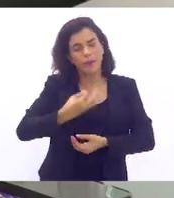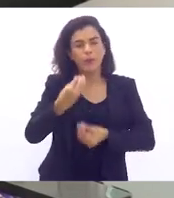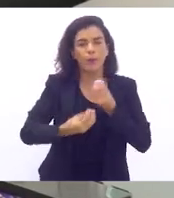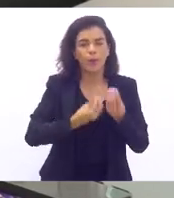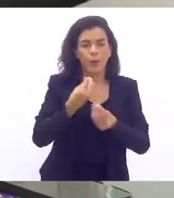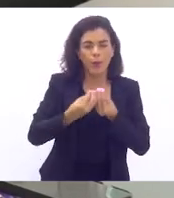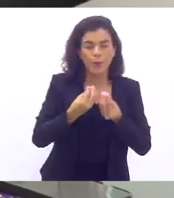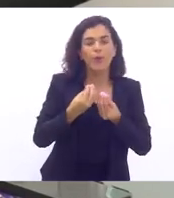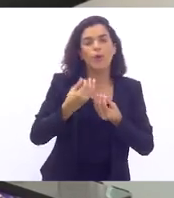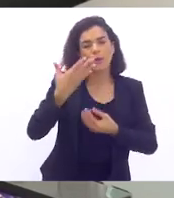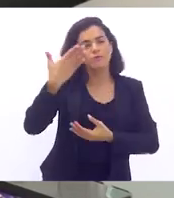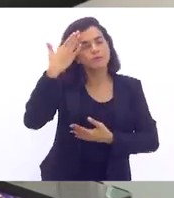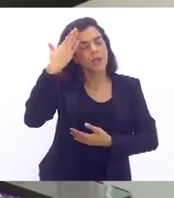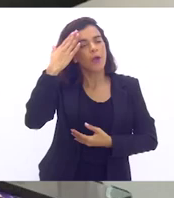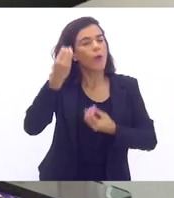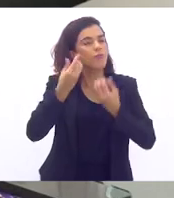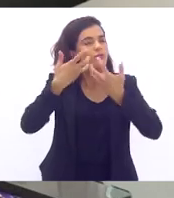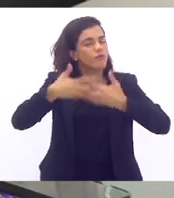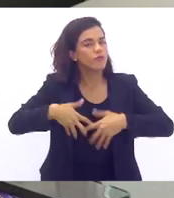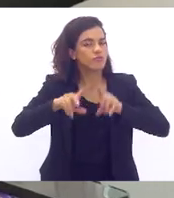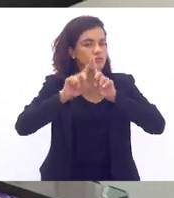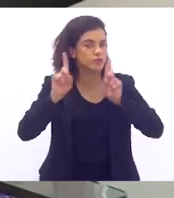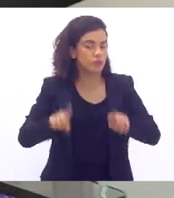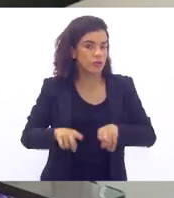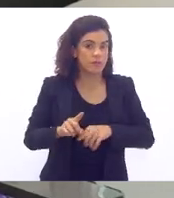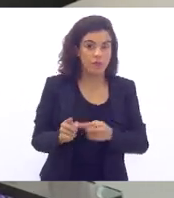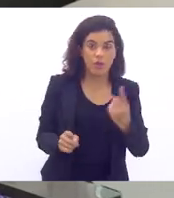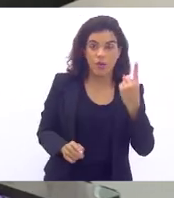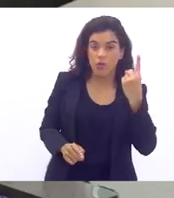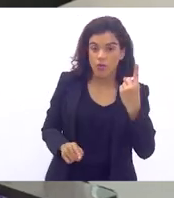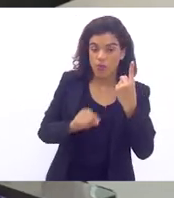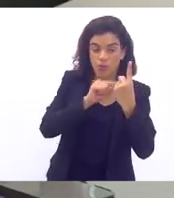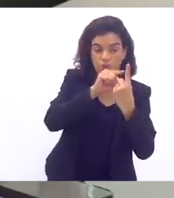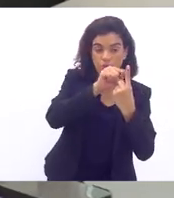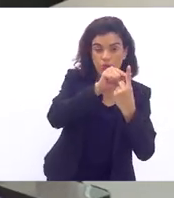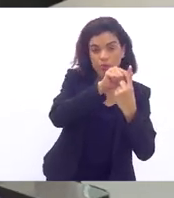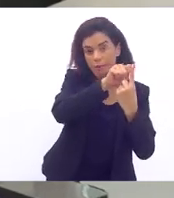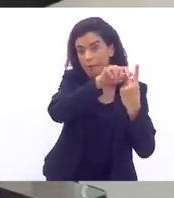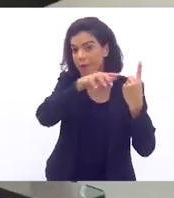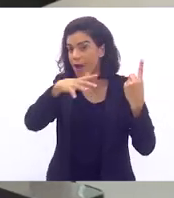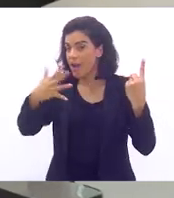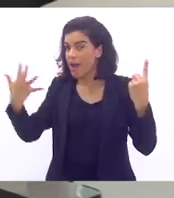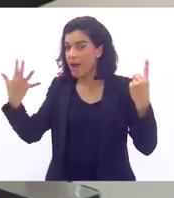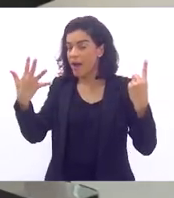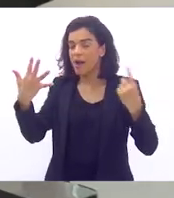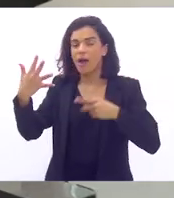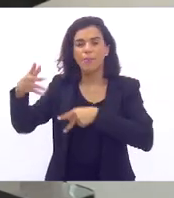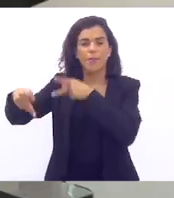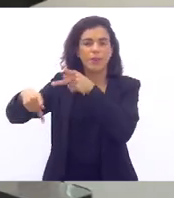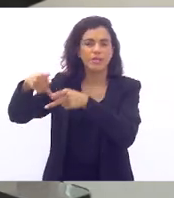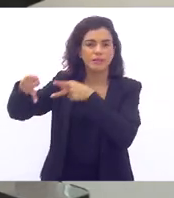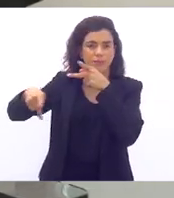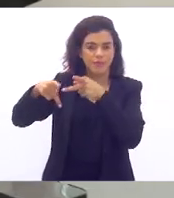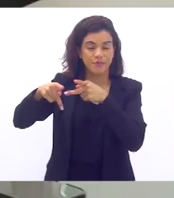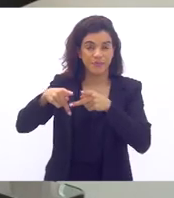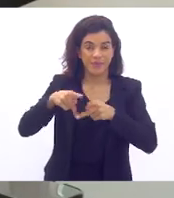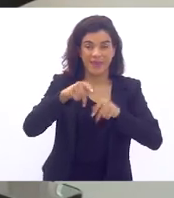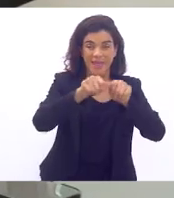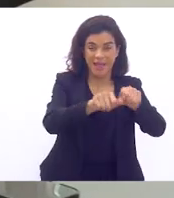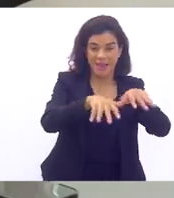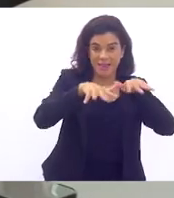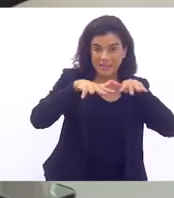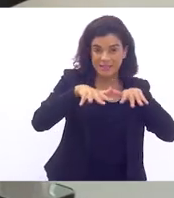perfeitamente a função mas é um em relação a população as casas de leis